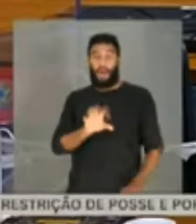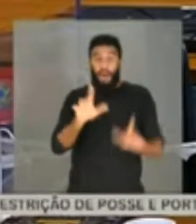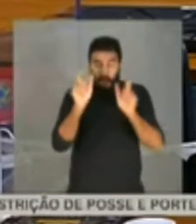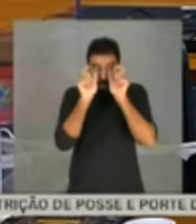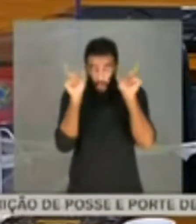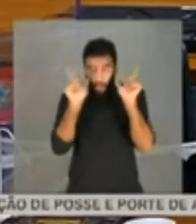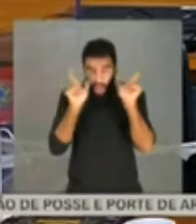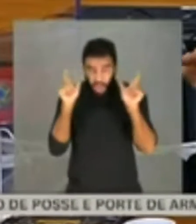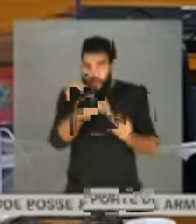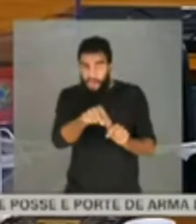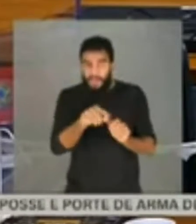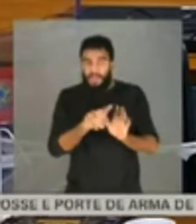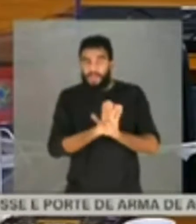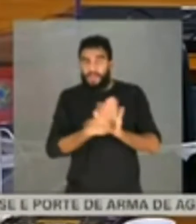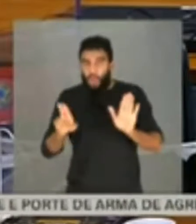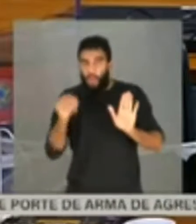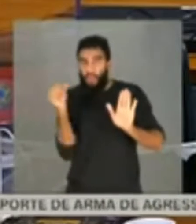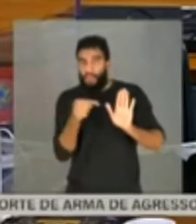atenção nesse nome.